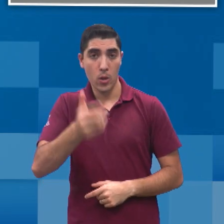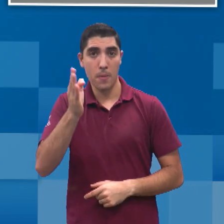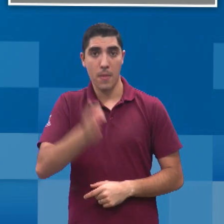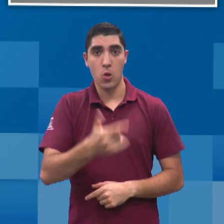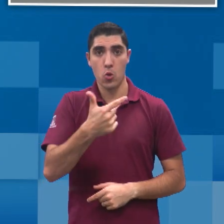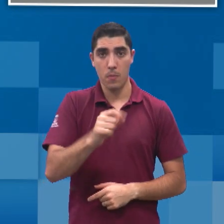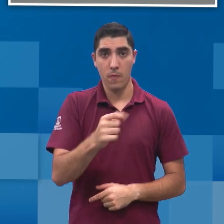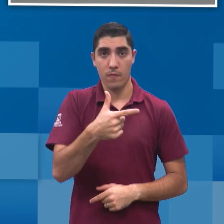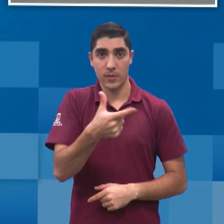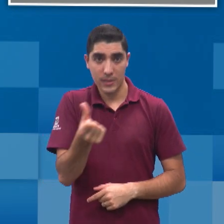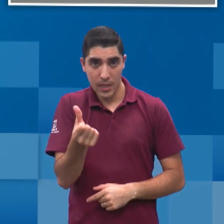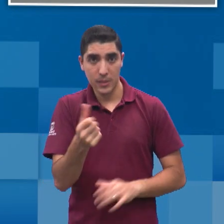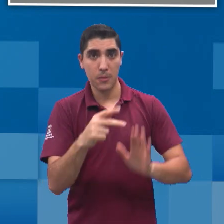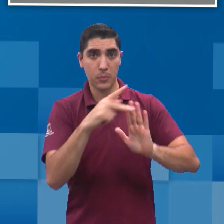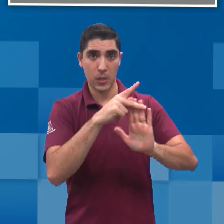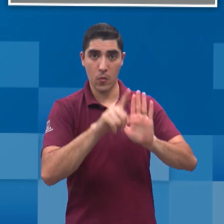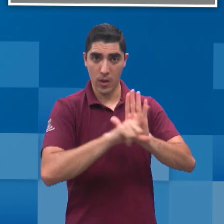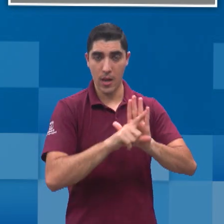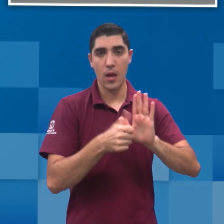3362/2026, projeto de lei